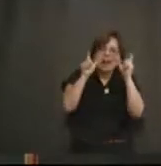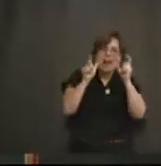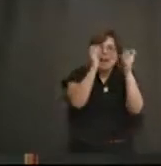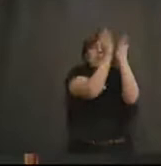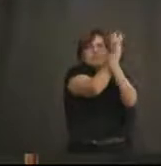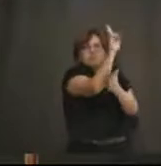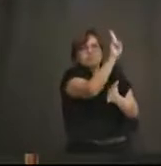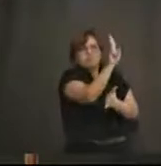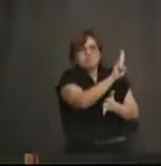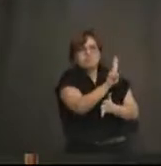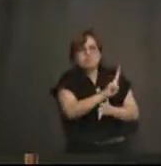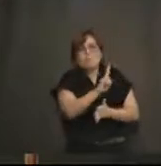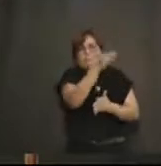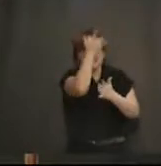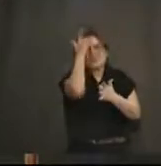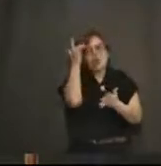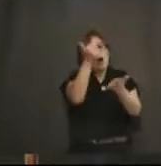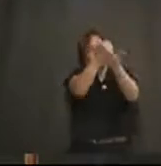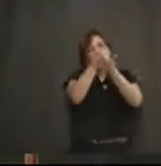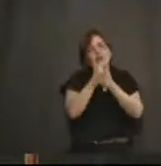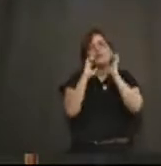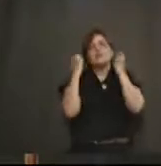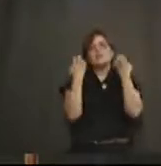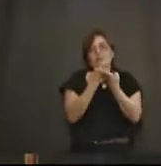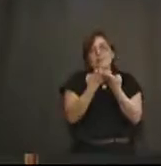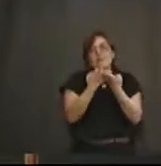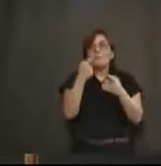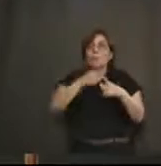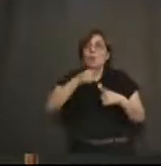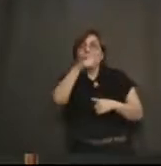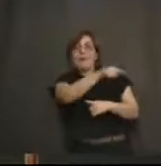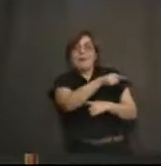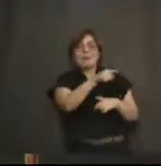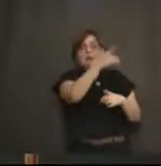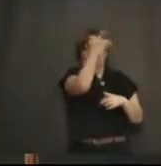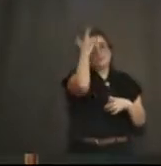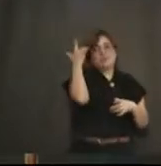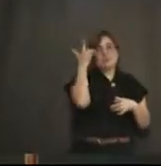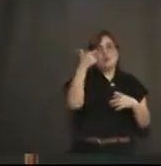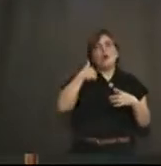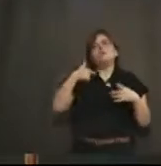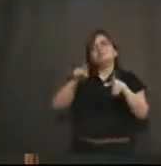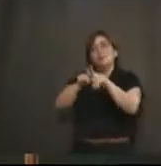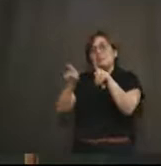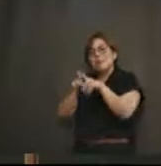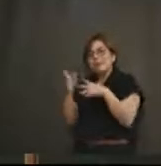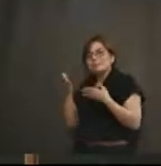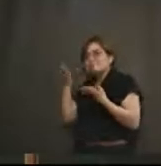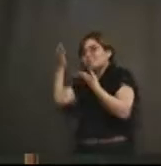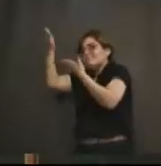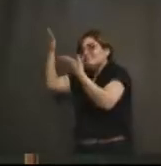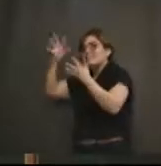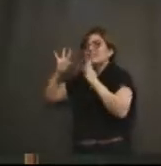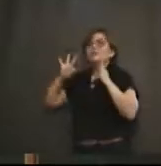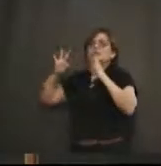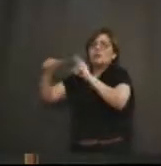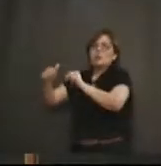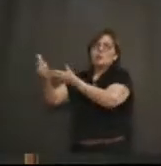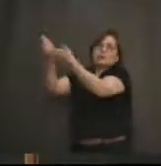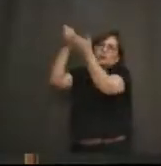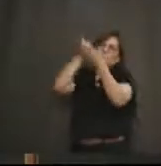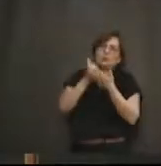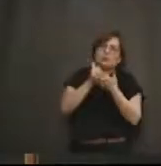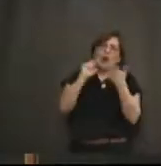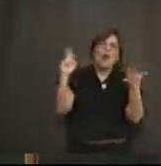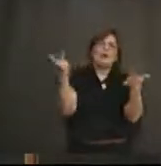para este evento. A partir dessas pessoas, eu queria agradecer a todos que contribuíram de alguma forma para a realização